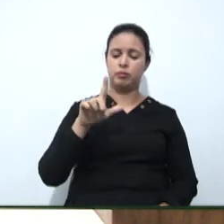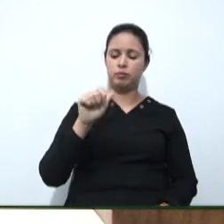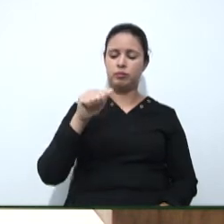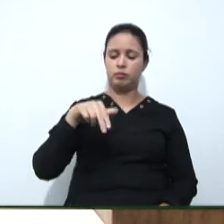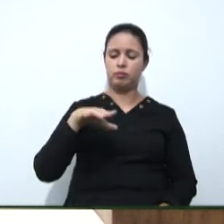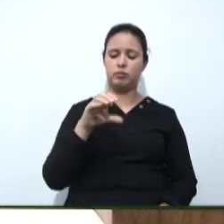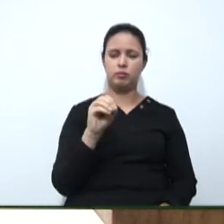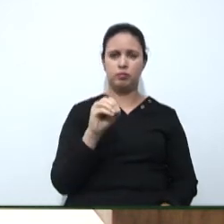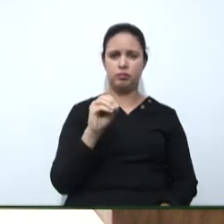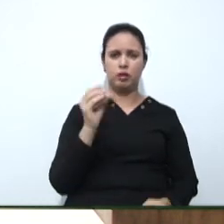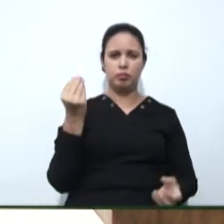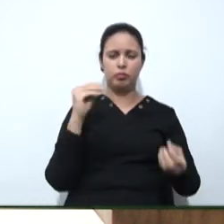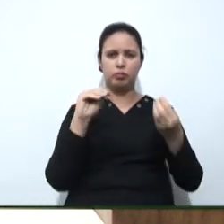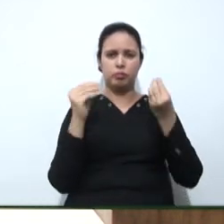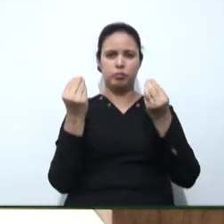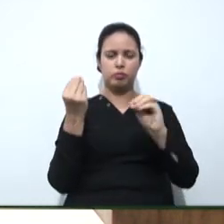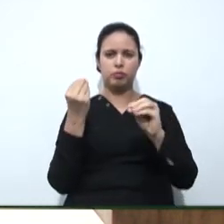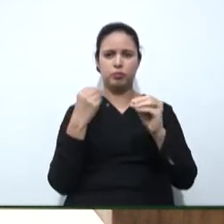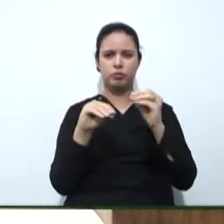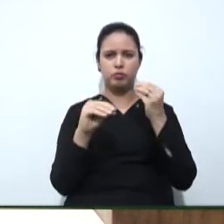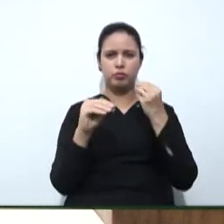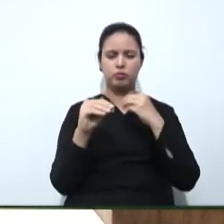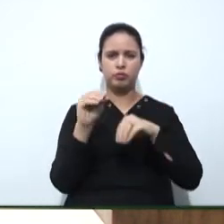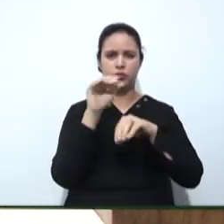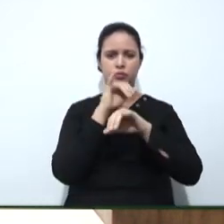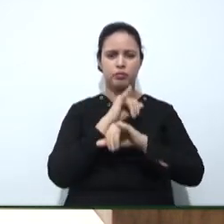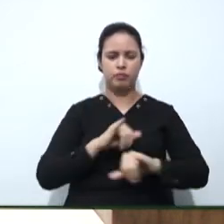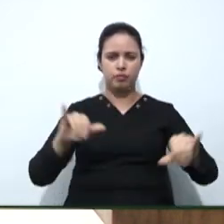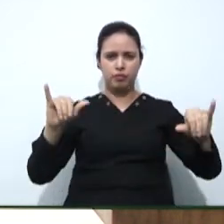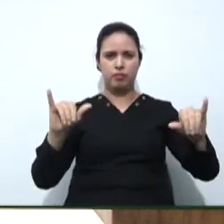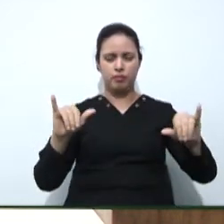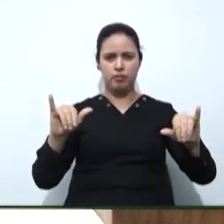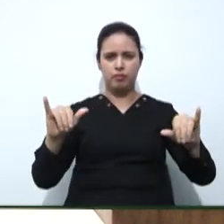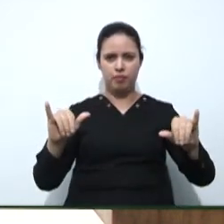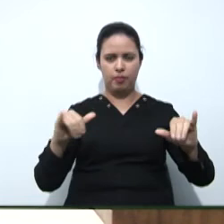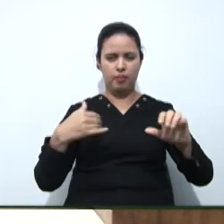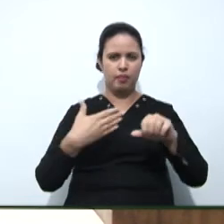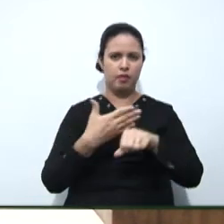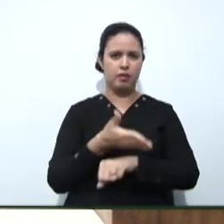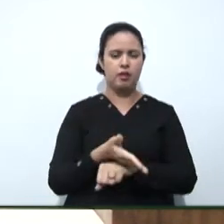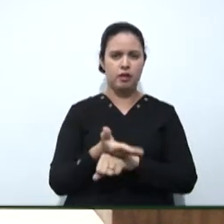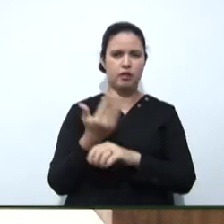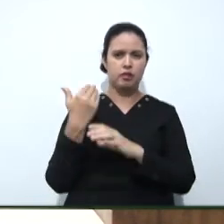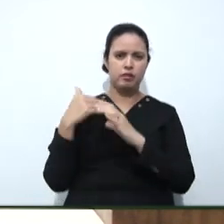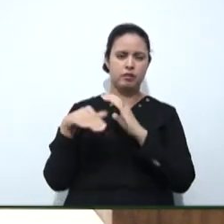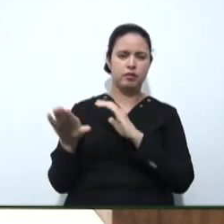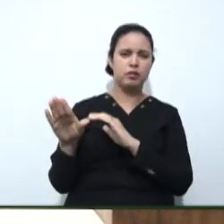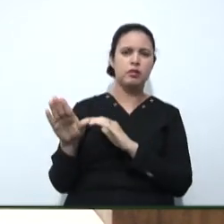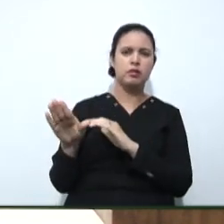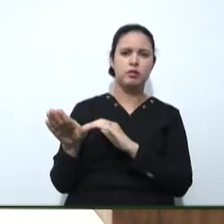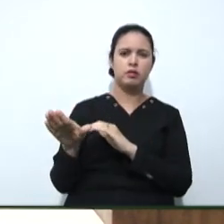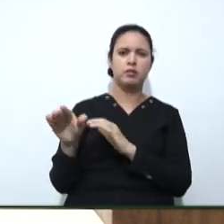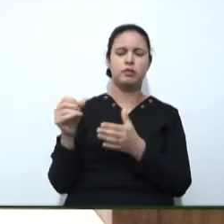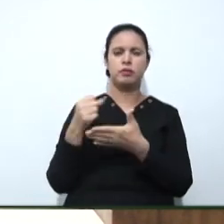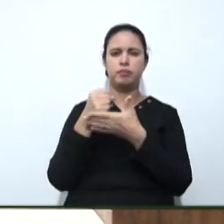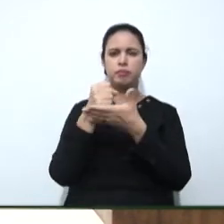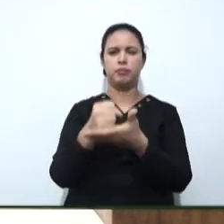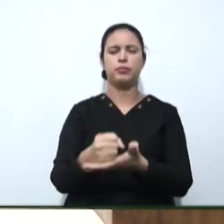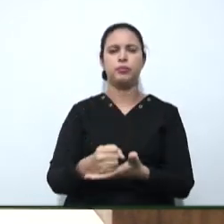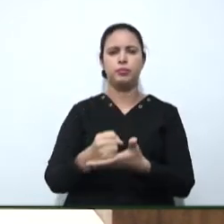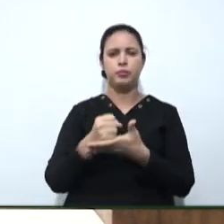vai alimentando as informações financeiras, de entrada, de saída, não é? Que vão dar todas